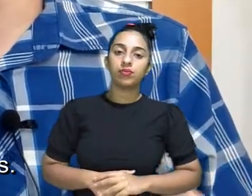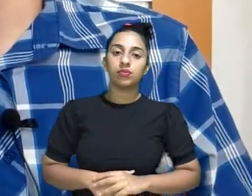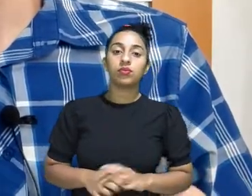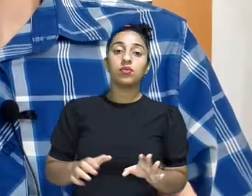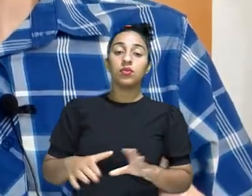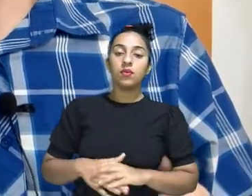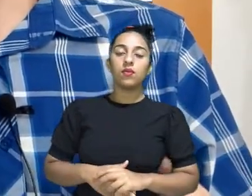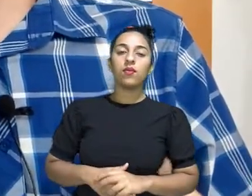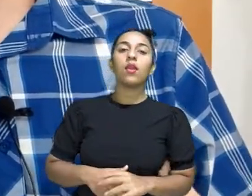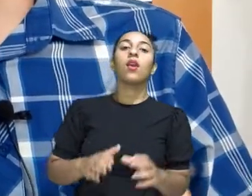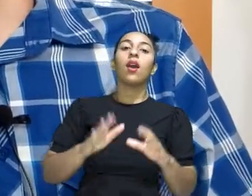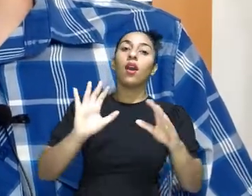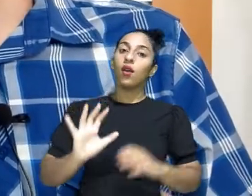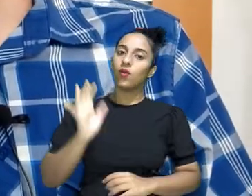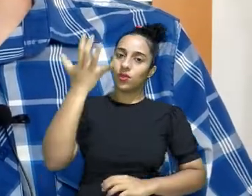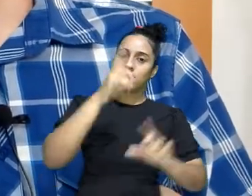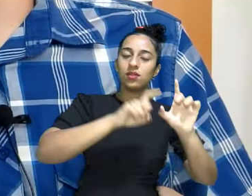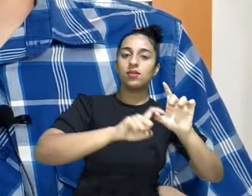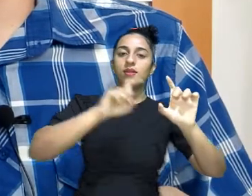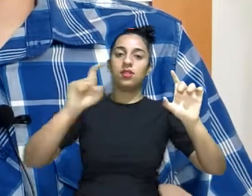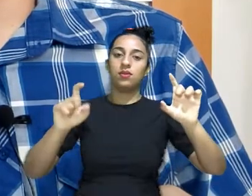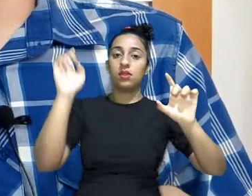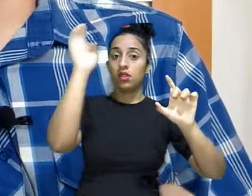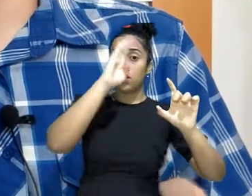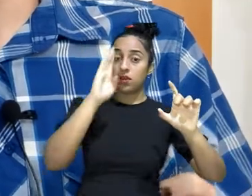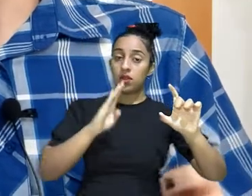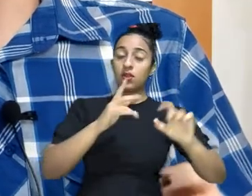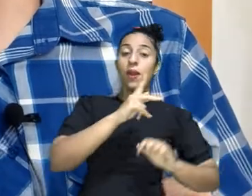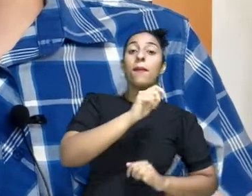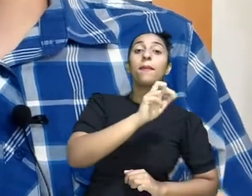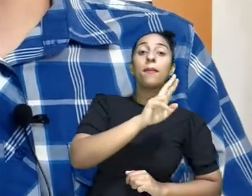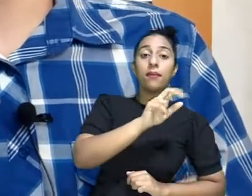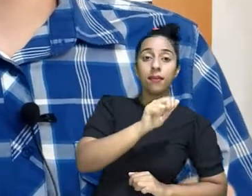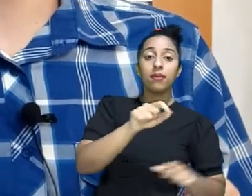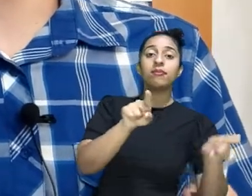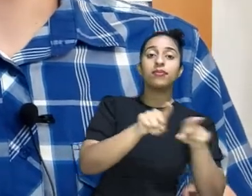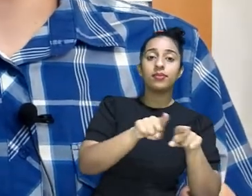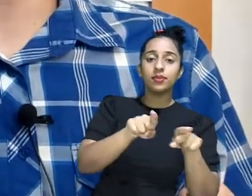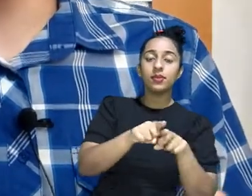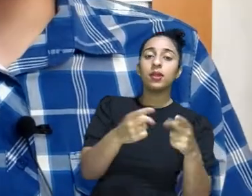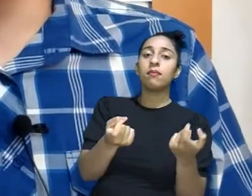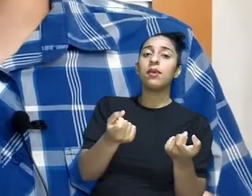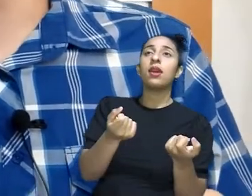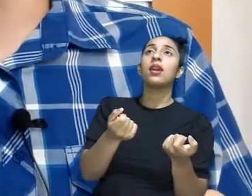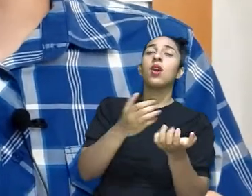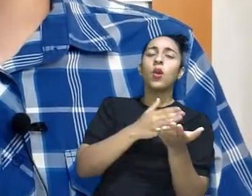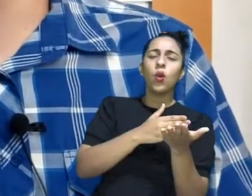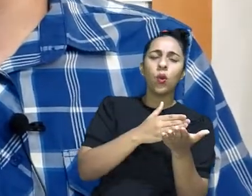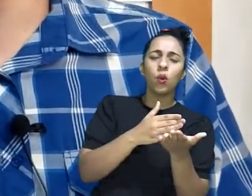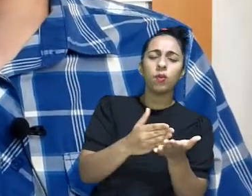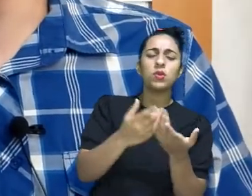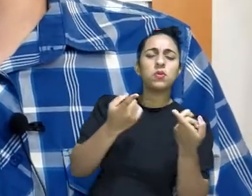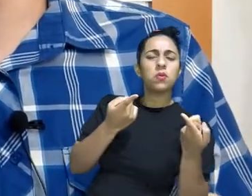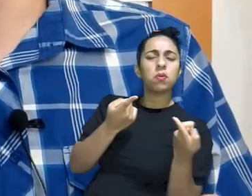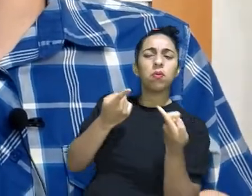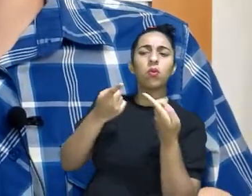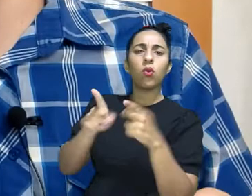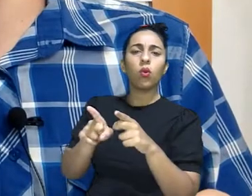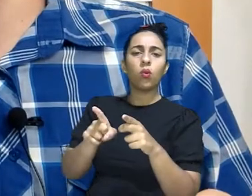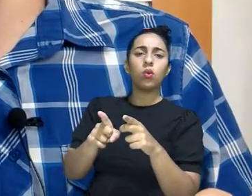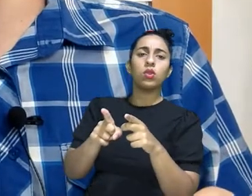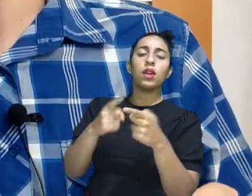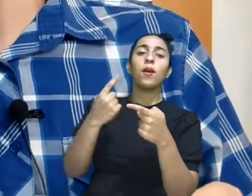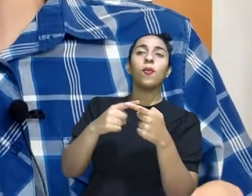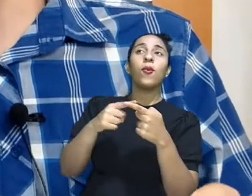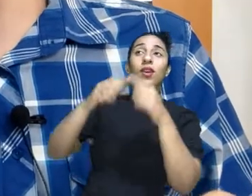do país e quando ocorreu a independência do Brasil a província do grão-pará por também inicialmente resistente